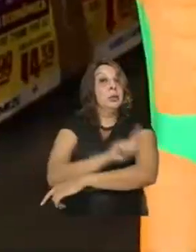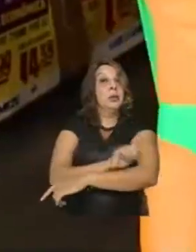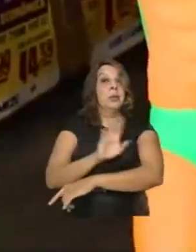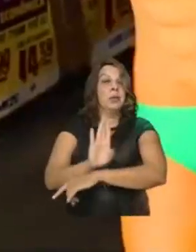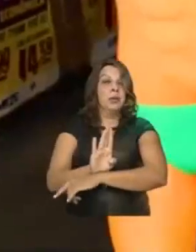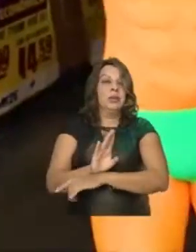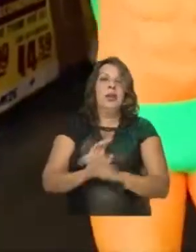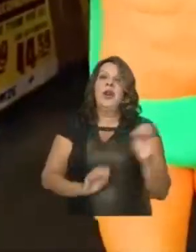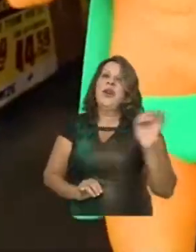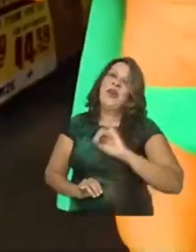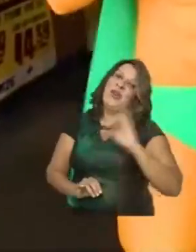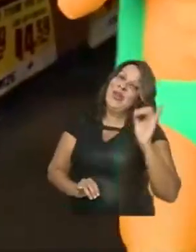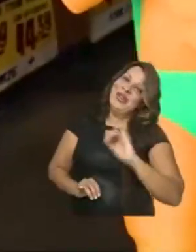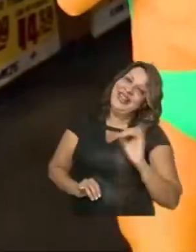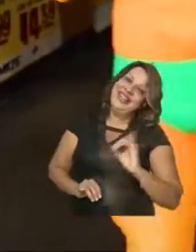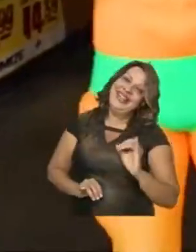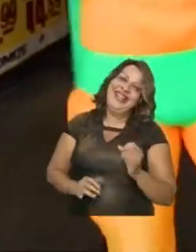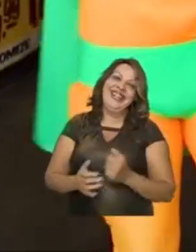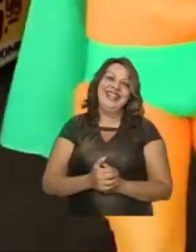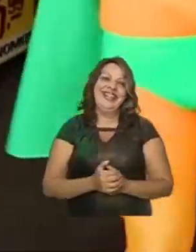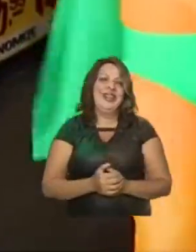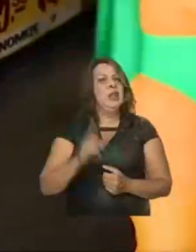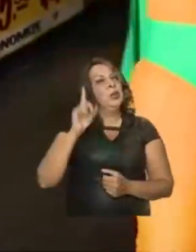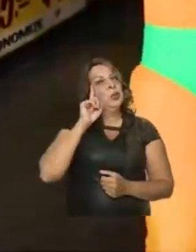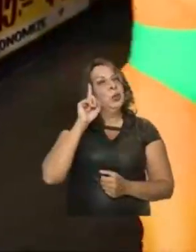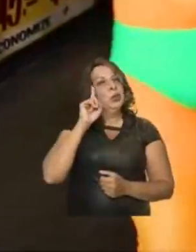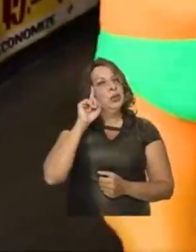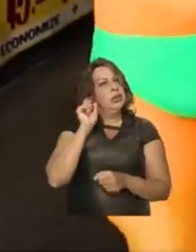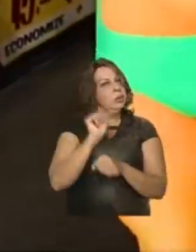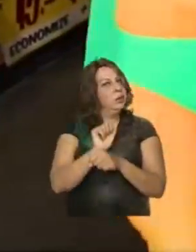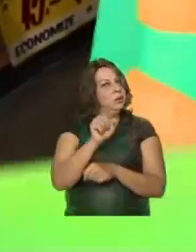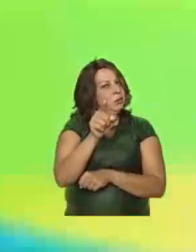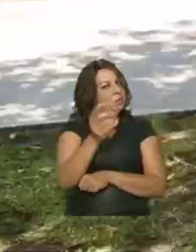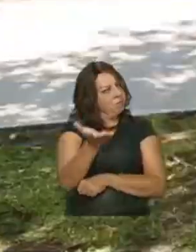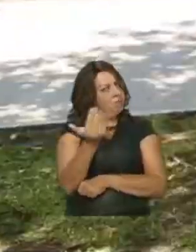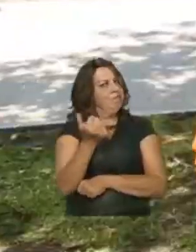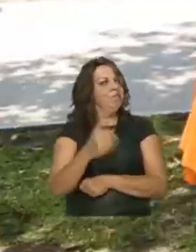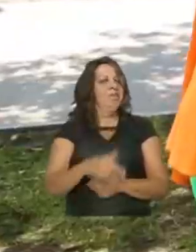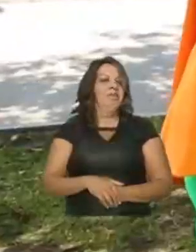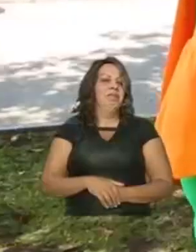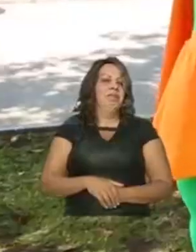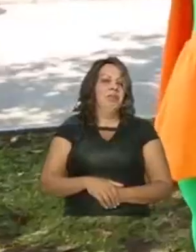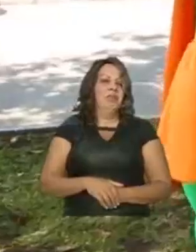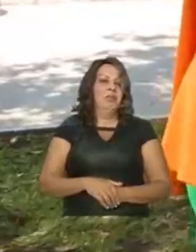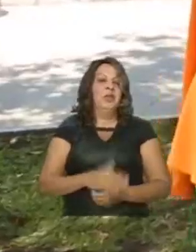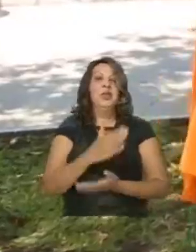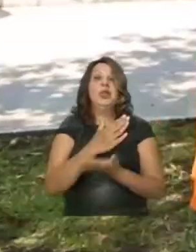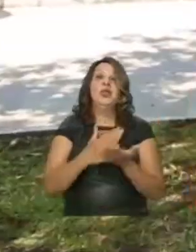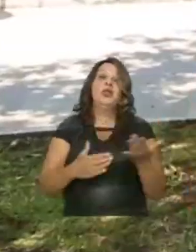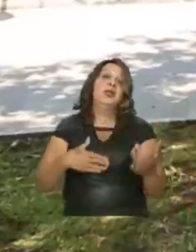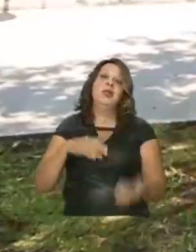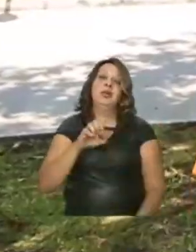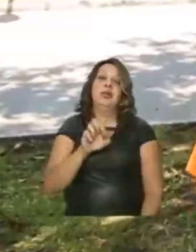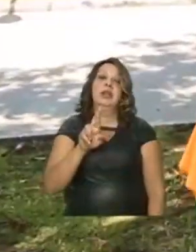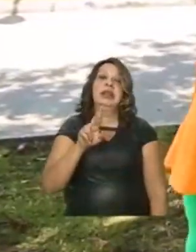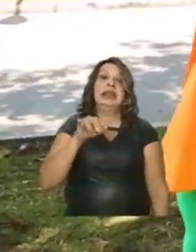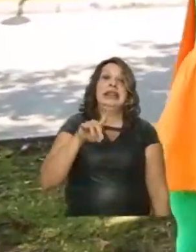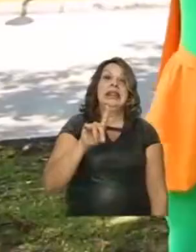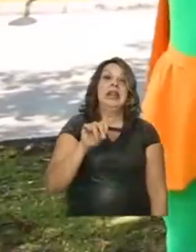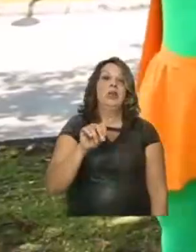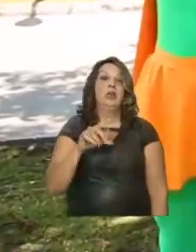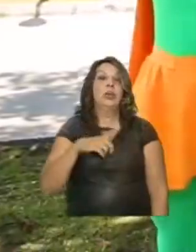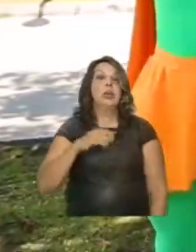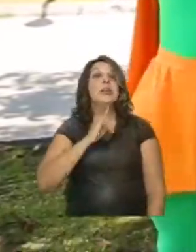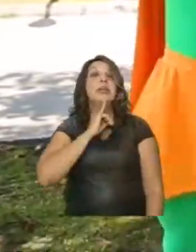Olá, gente. Sou a Graciele do G Barbosa Atacado. Estou aqui todos os dias se esperando. Venham. Quem também dividiu foi o Erinaldo Vieira Silva,